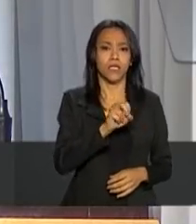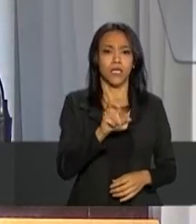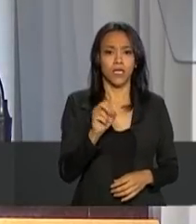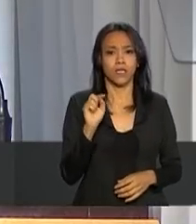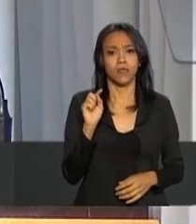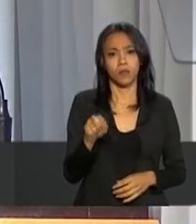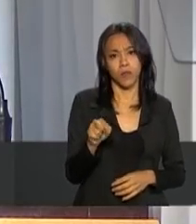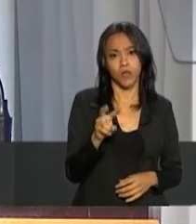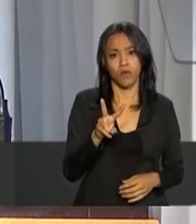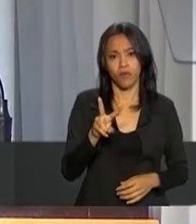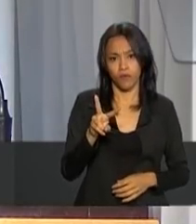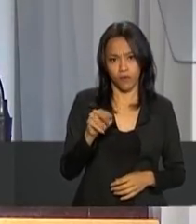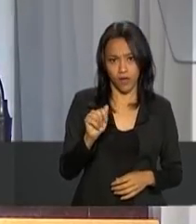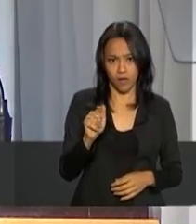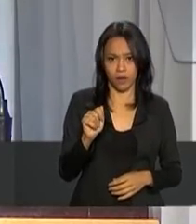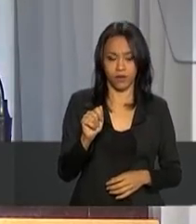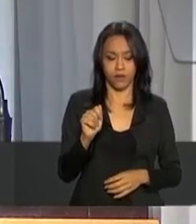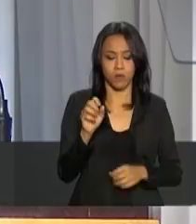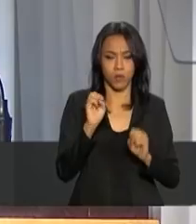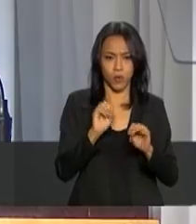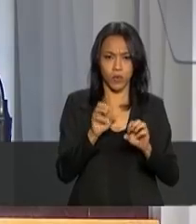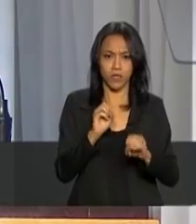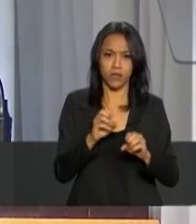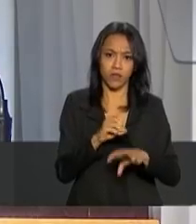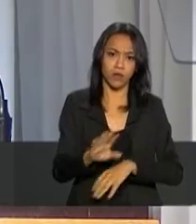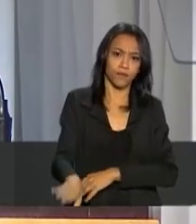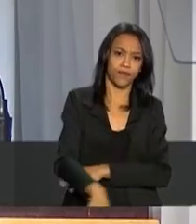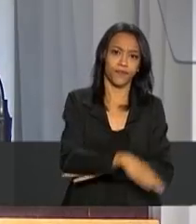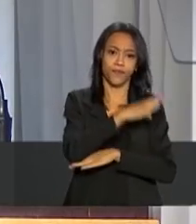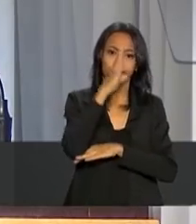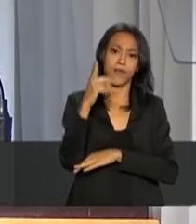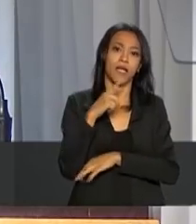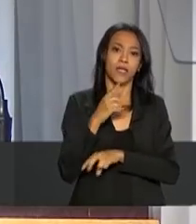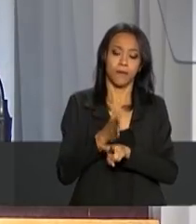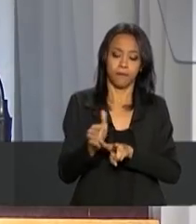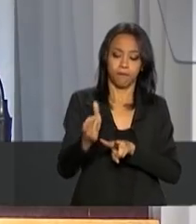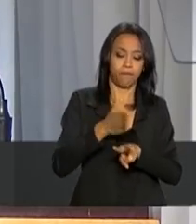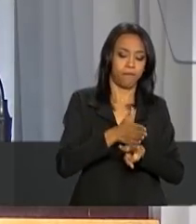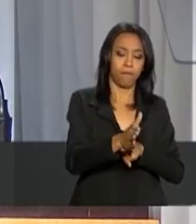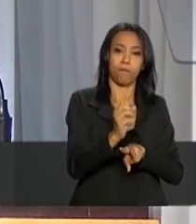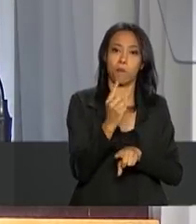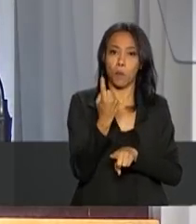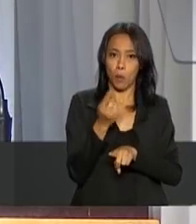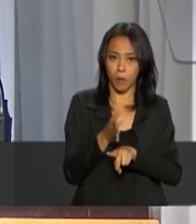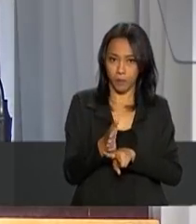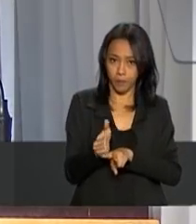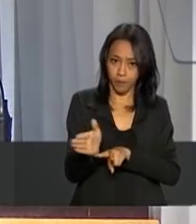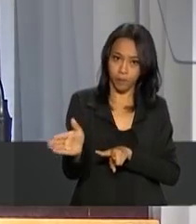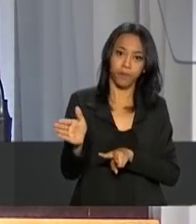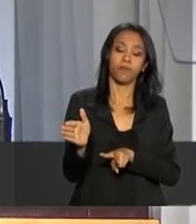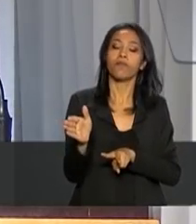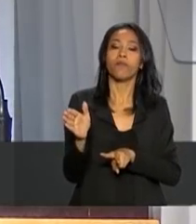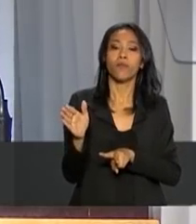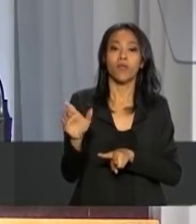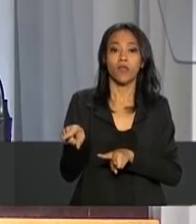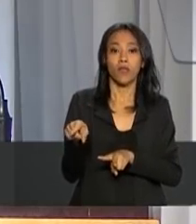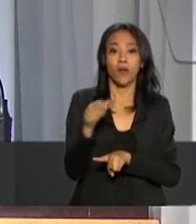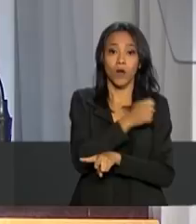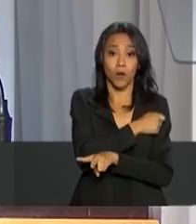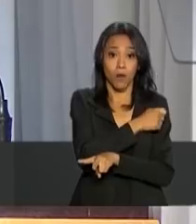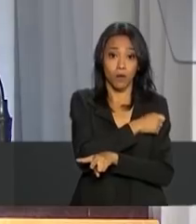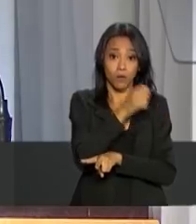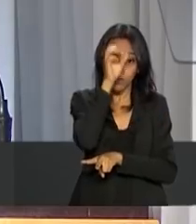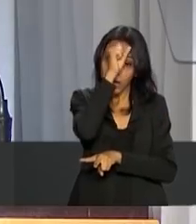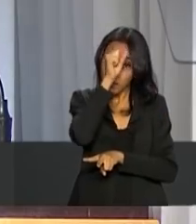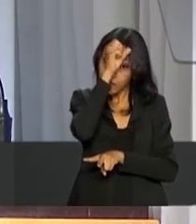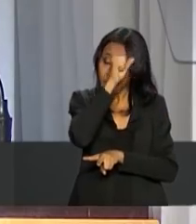o ensino de tempo integral. O ensino de tempo integral tem duas vertentes. Uma primeira é que permite que o aluno aprenda muito mais,